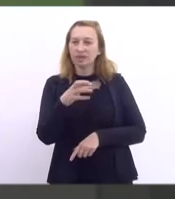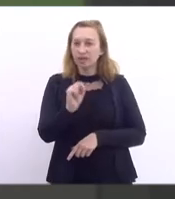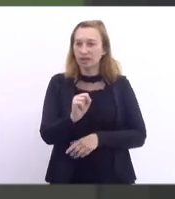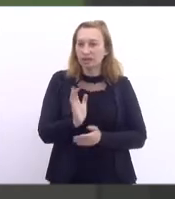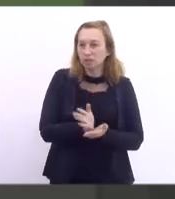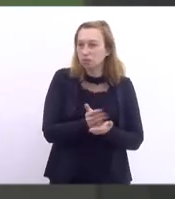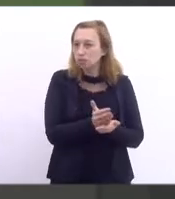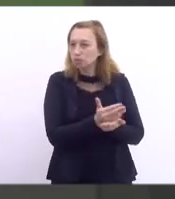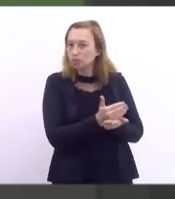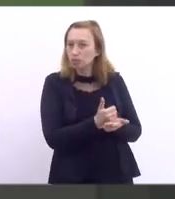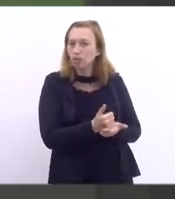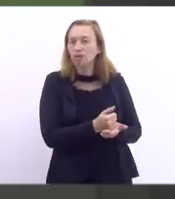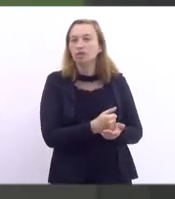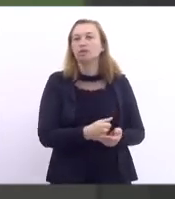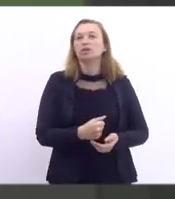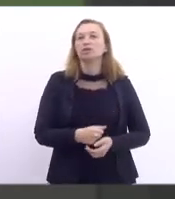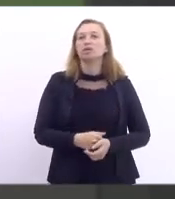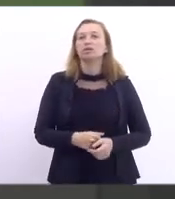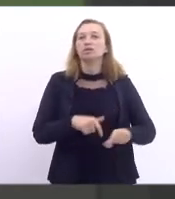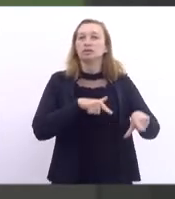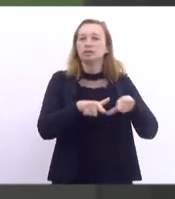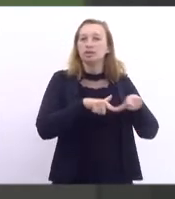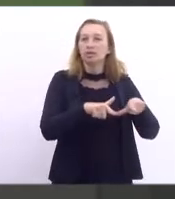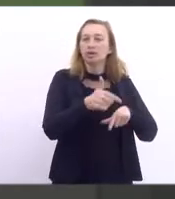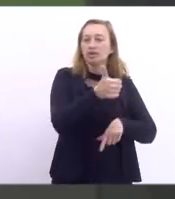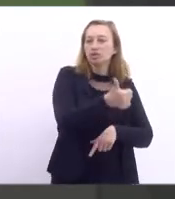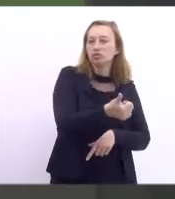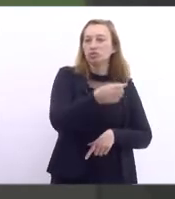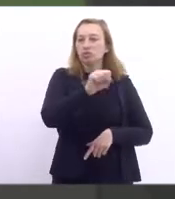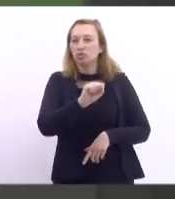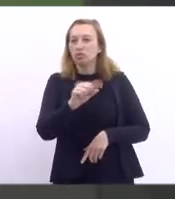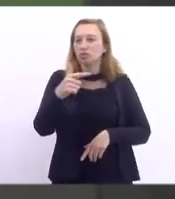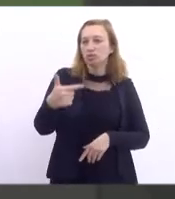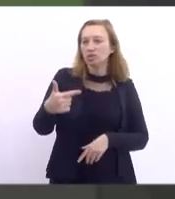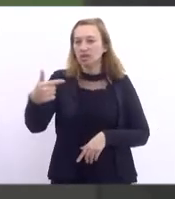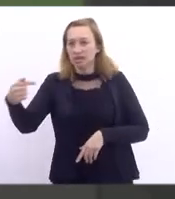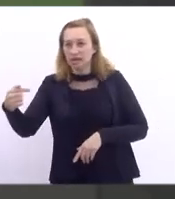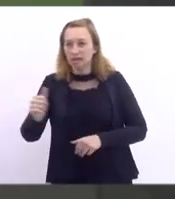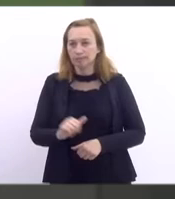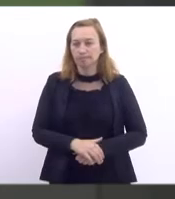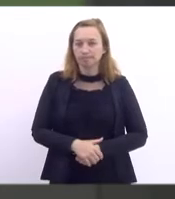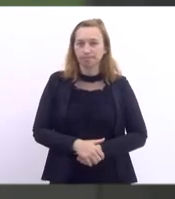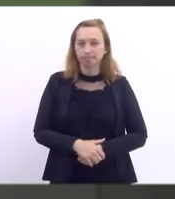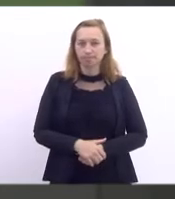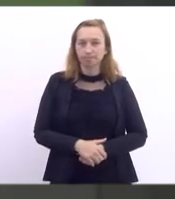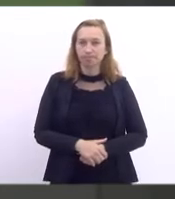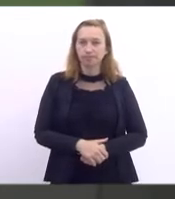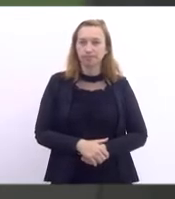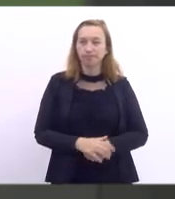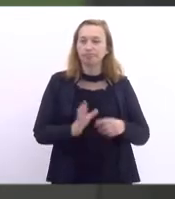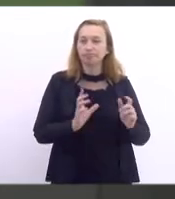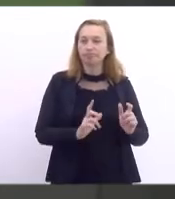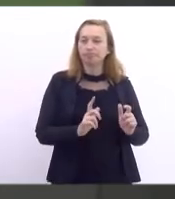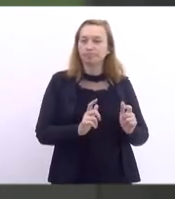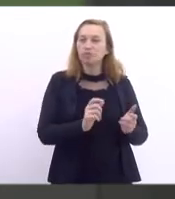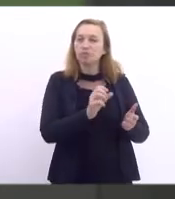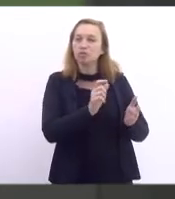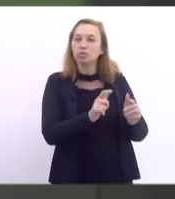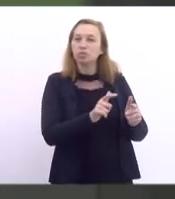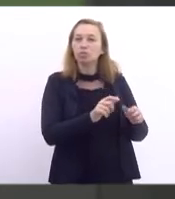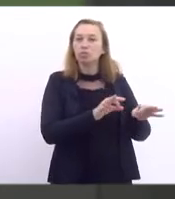arrecadados entre os exercícios de 2008 e 2017 conforme a classificação por